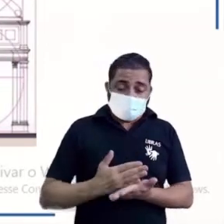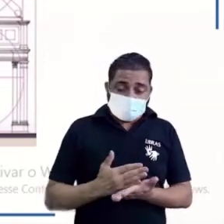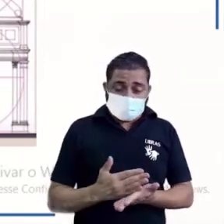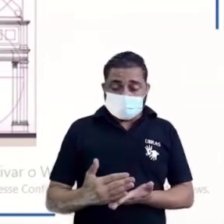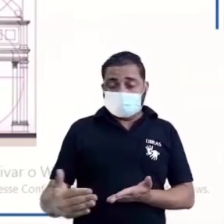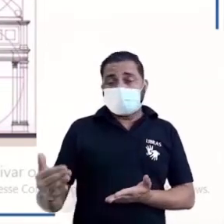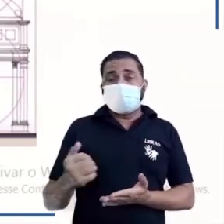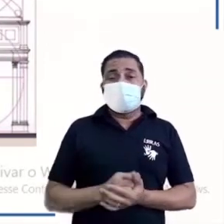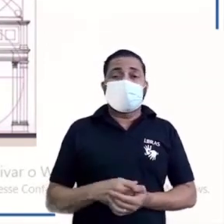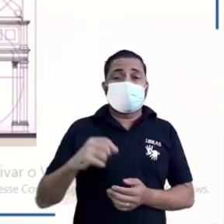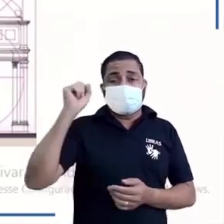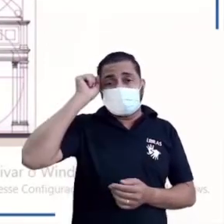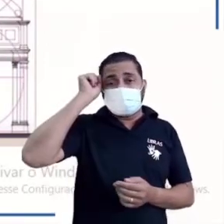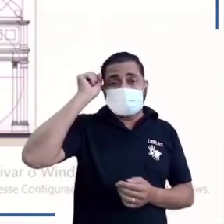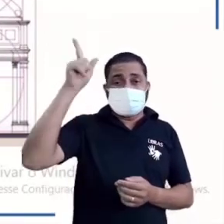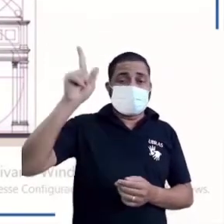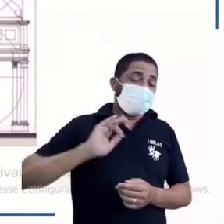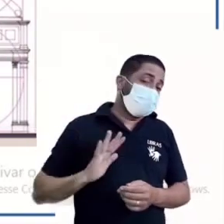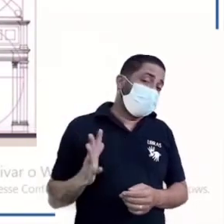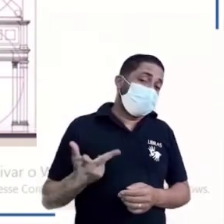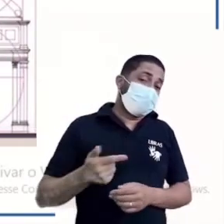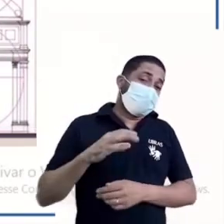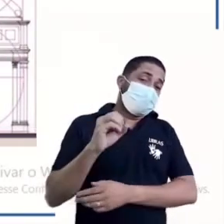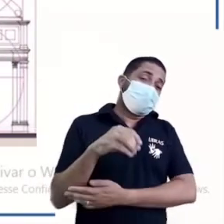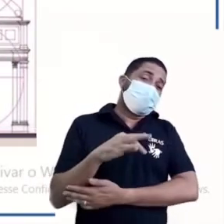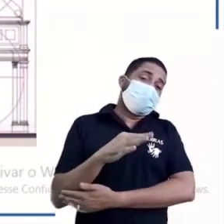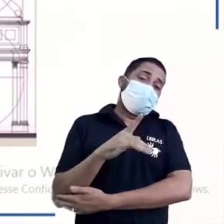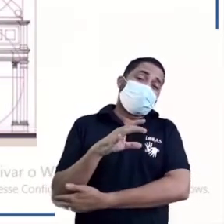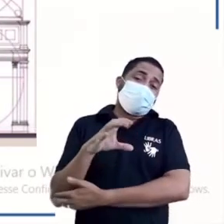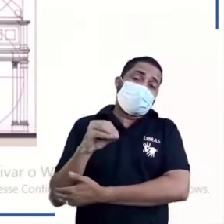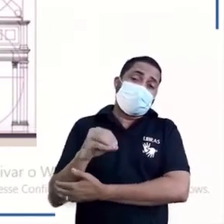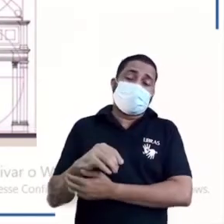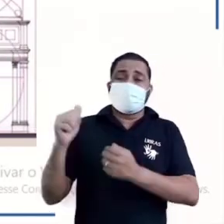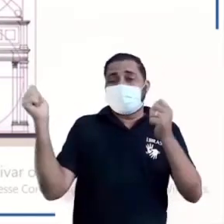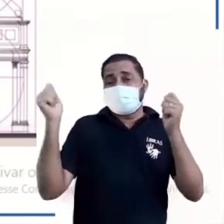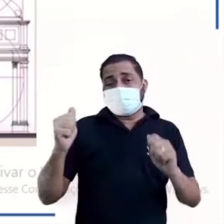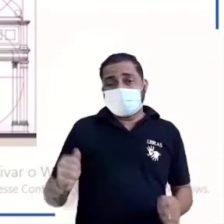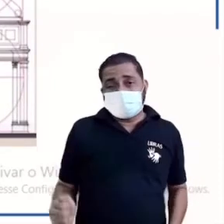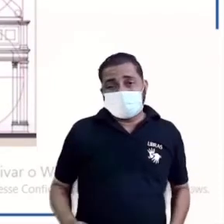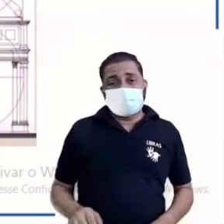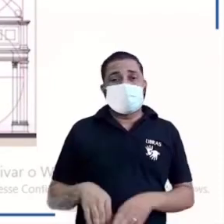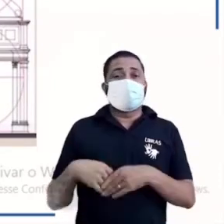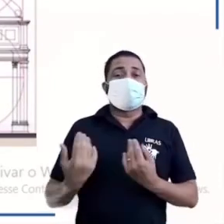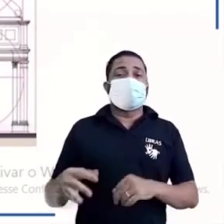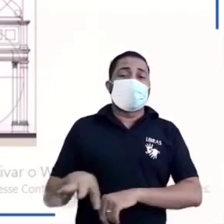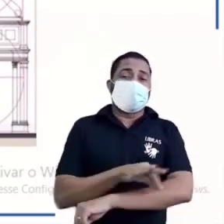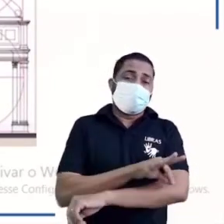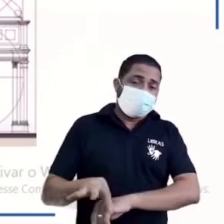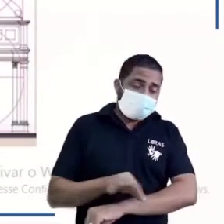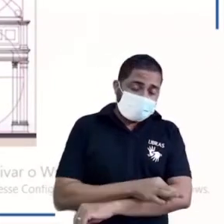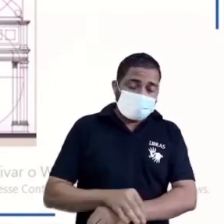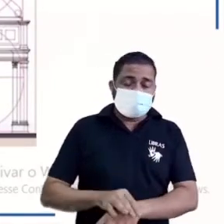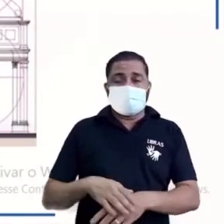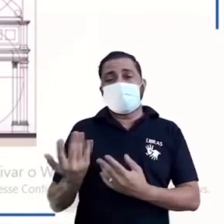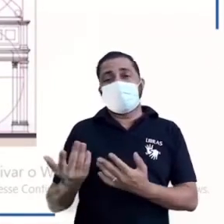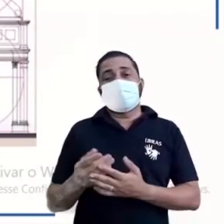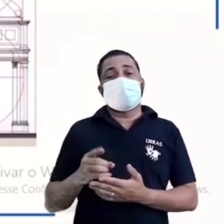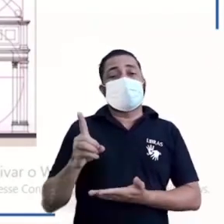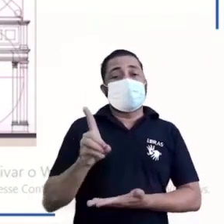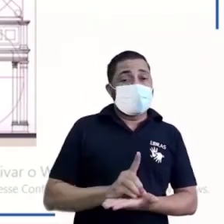uma ideia de que toda composição, seja ela artística, seja ela arquitetônica, seja ela de